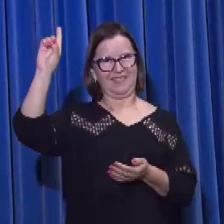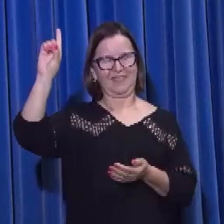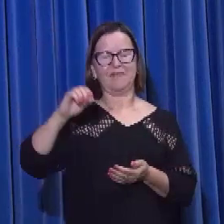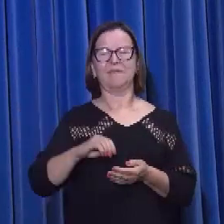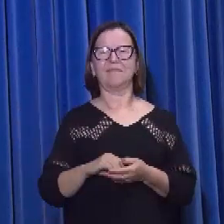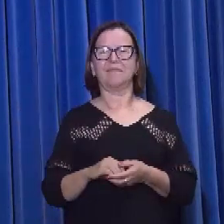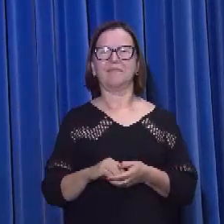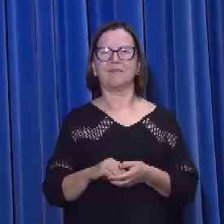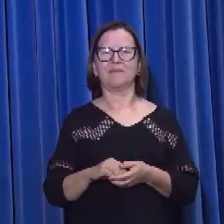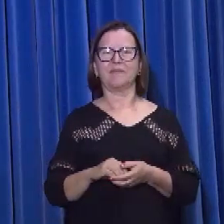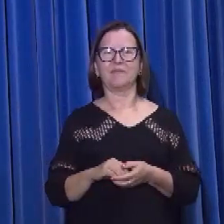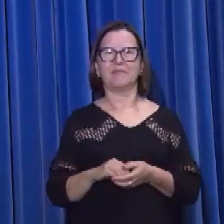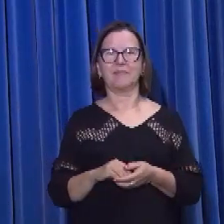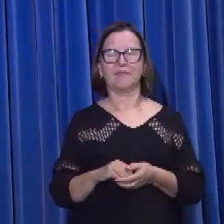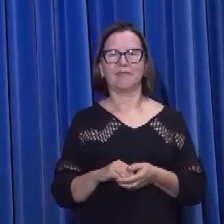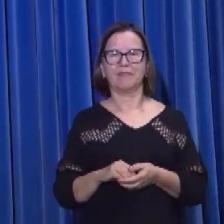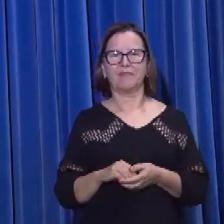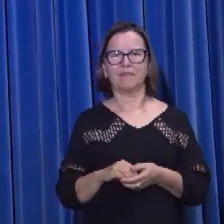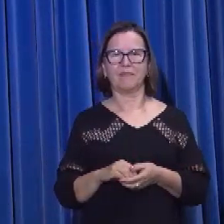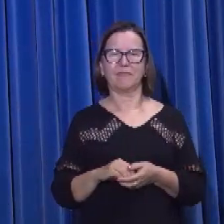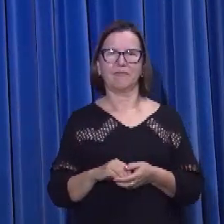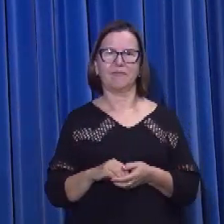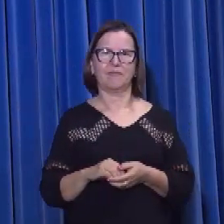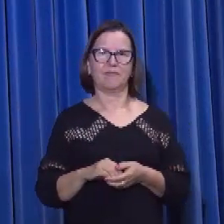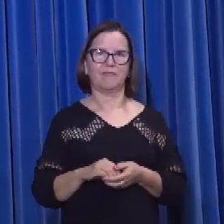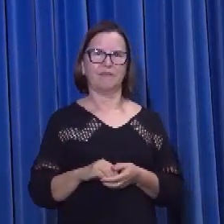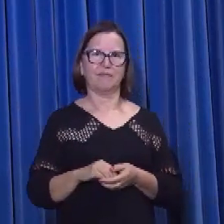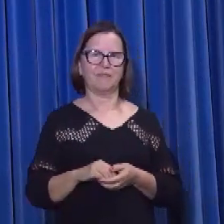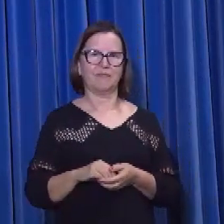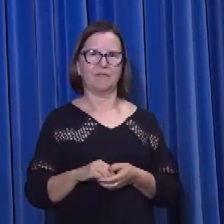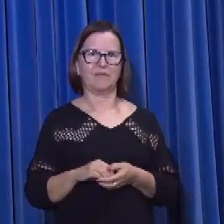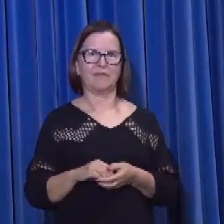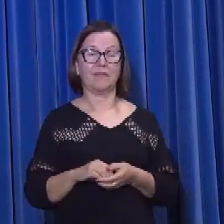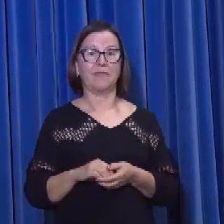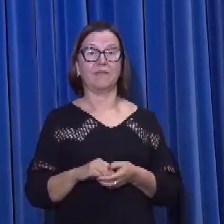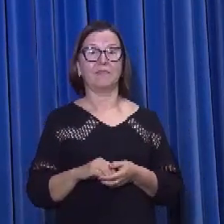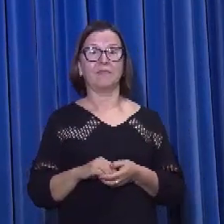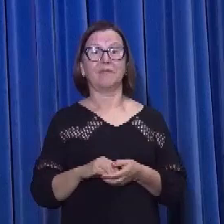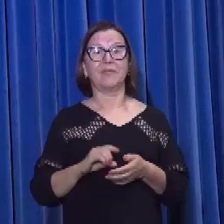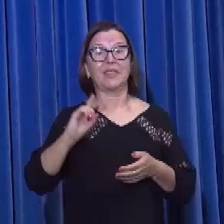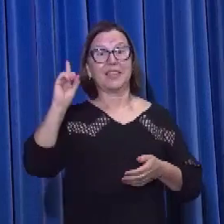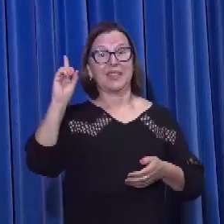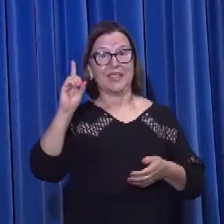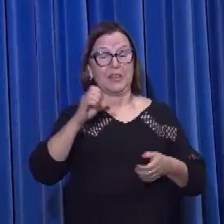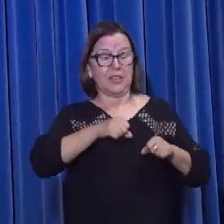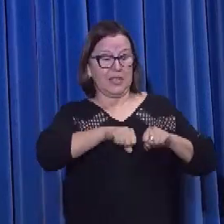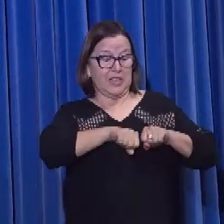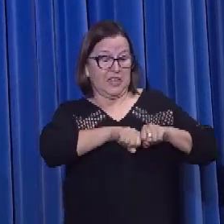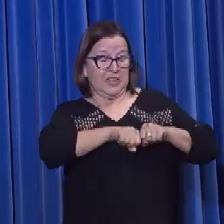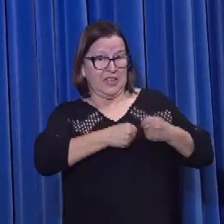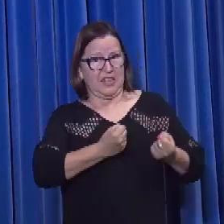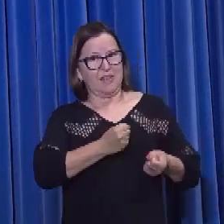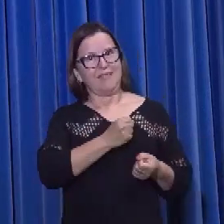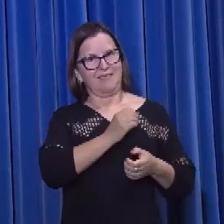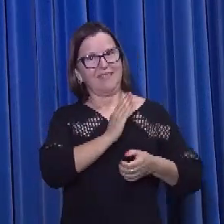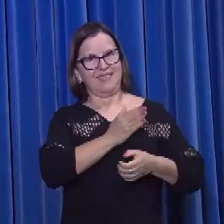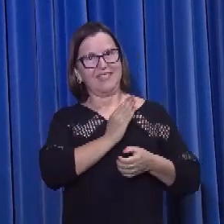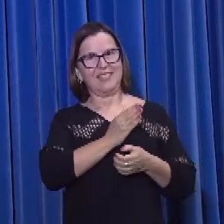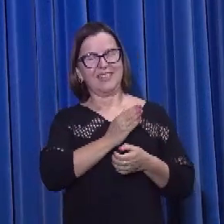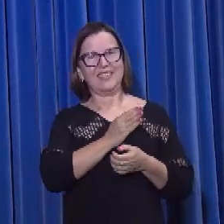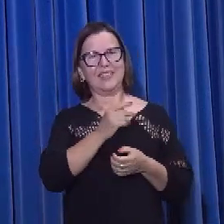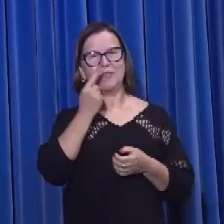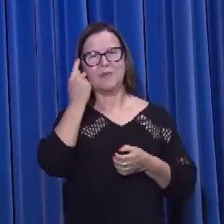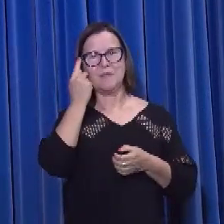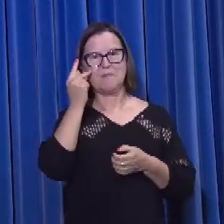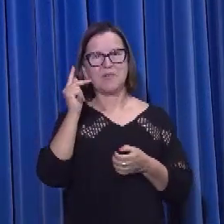Esse abrir do coração para atender significa quebrar a resistência do homem para que ele possa não apenas